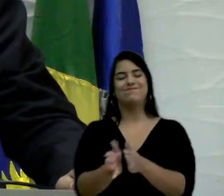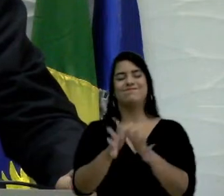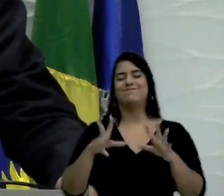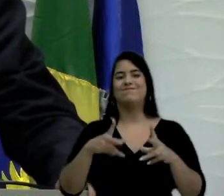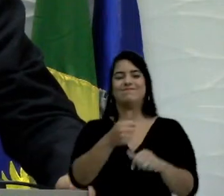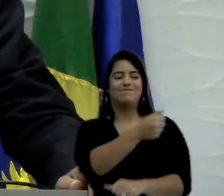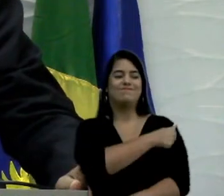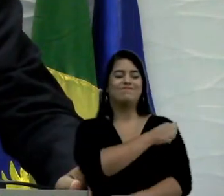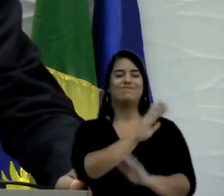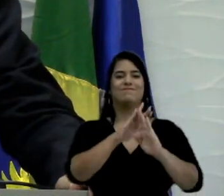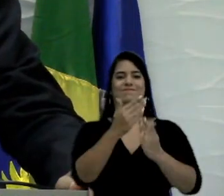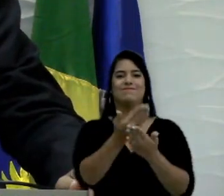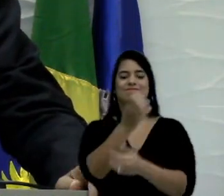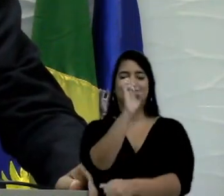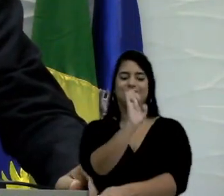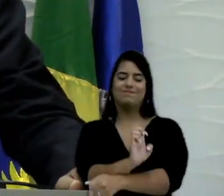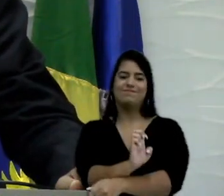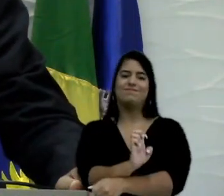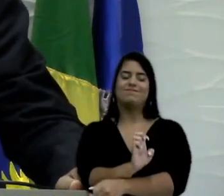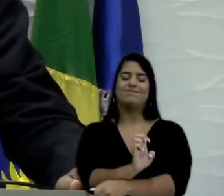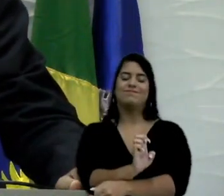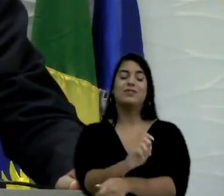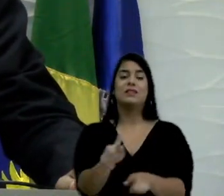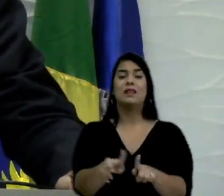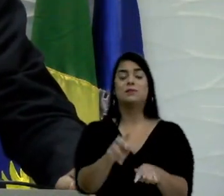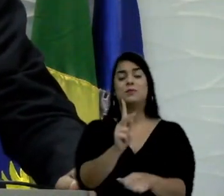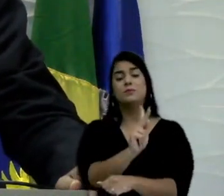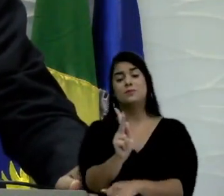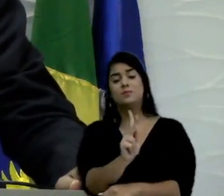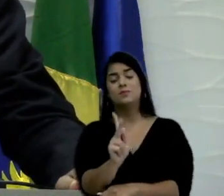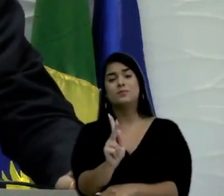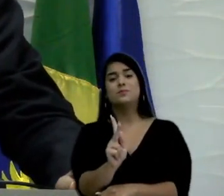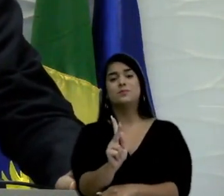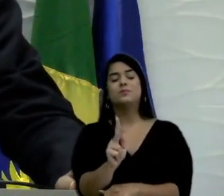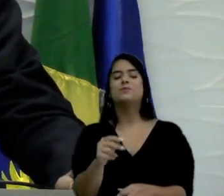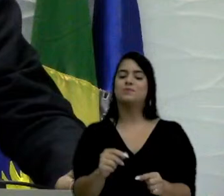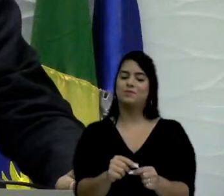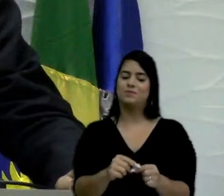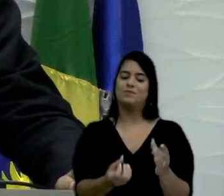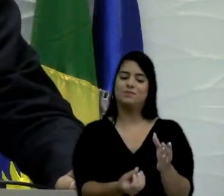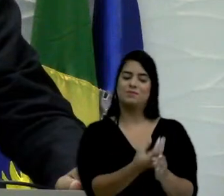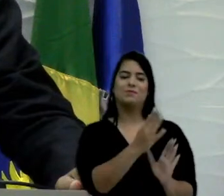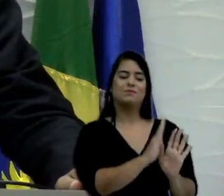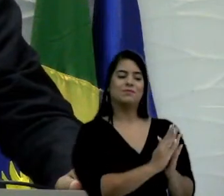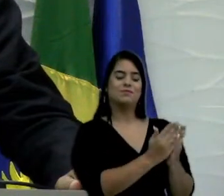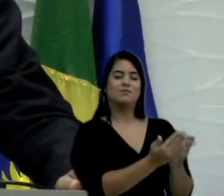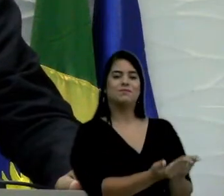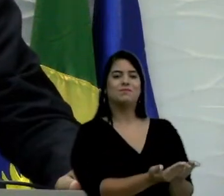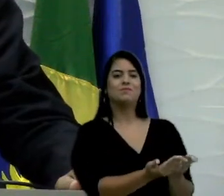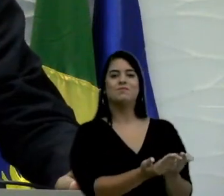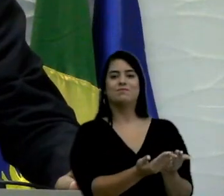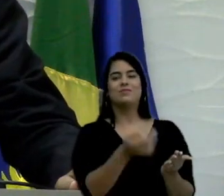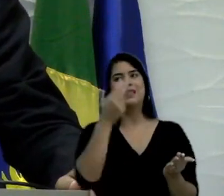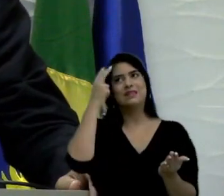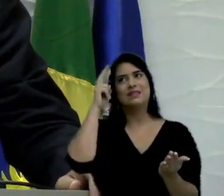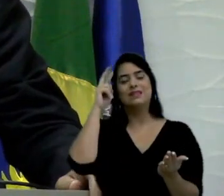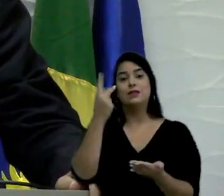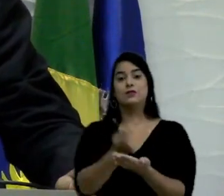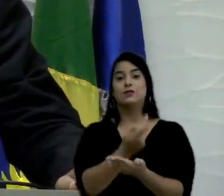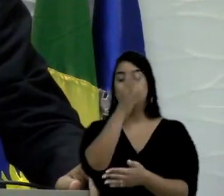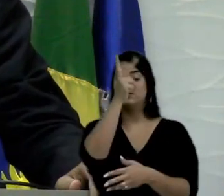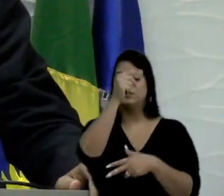Escola elid Barbosa Marciel e ao professor que fez esse livro e está acontecendo dentro de São